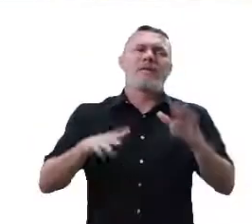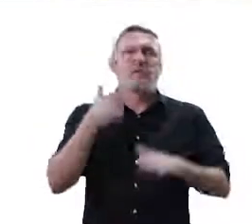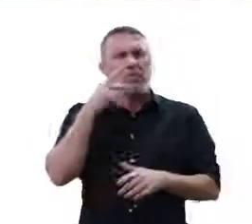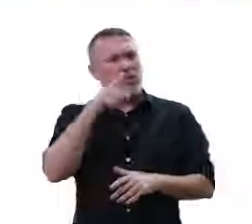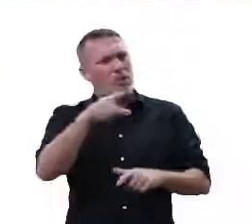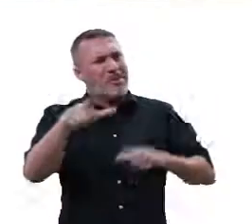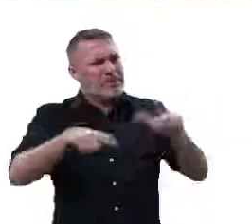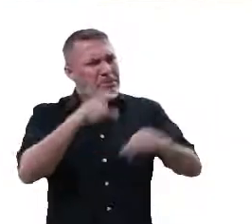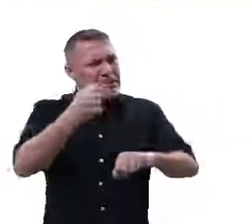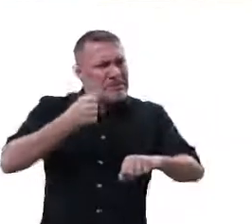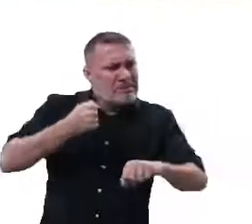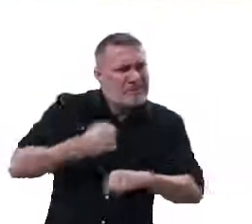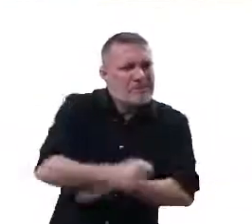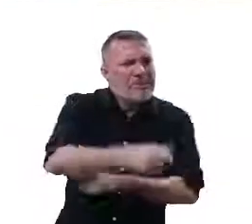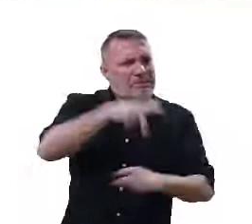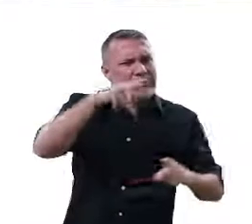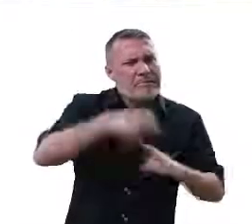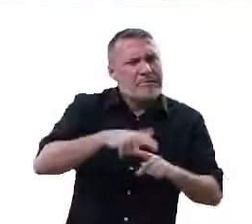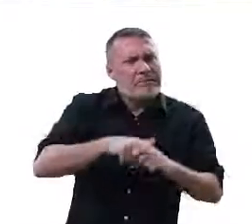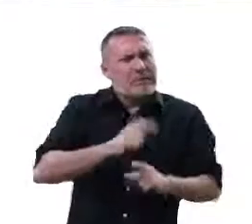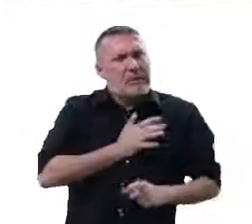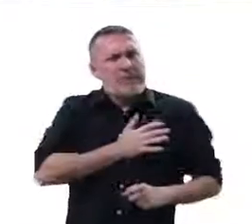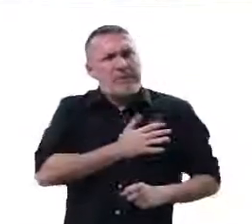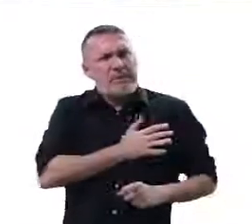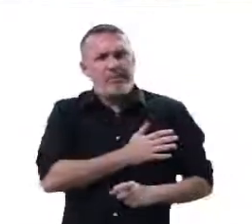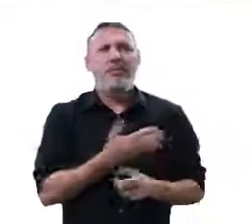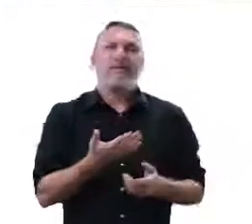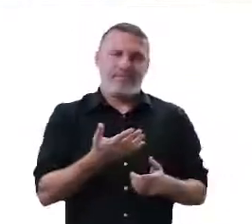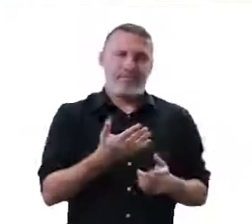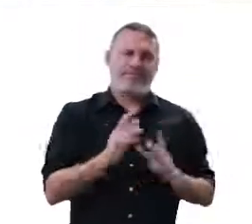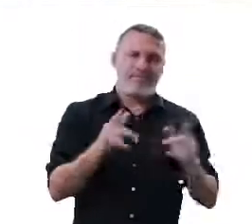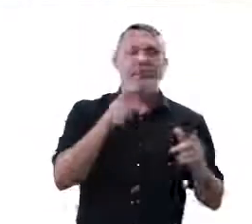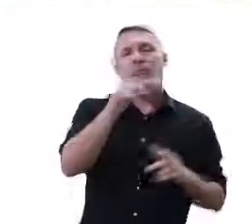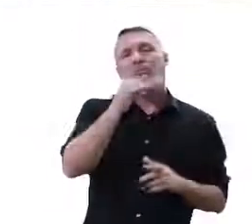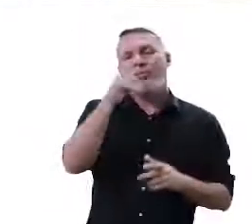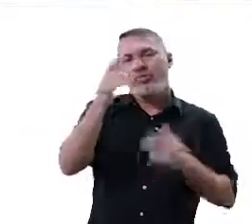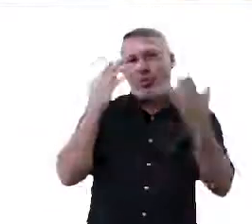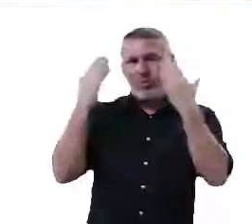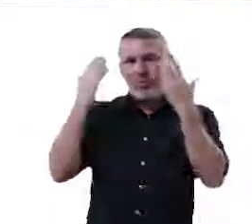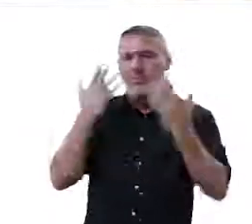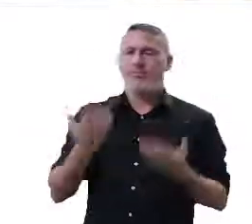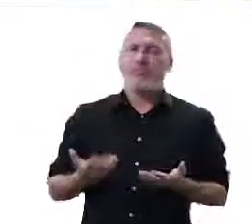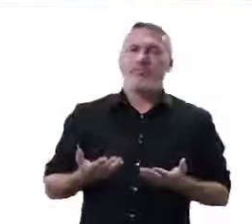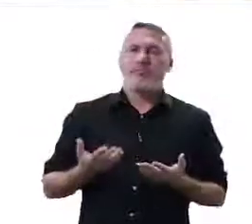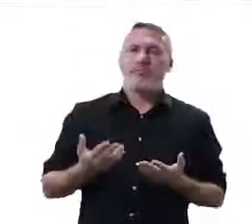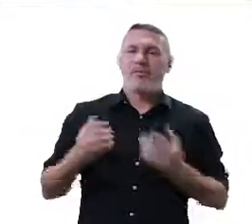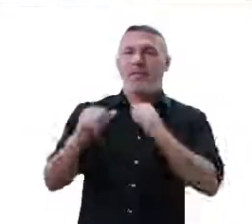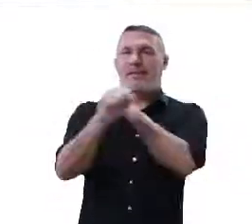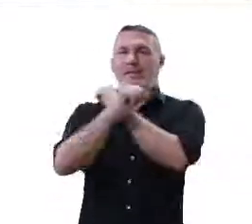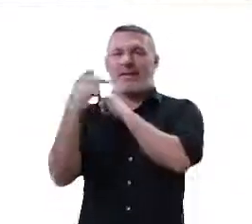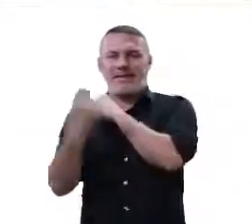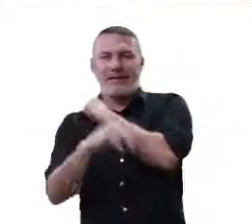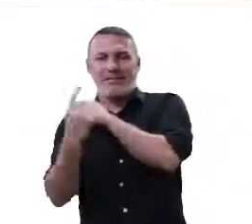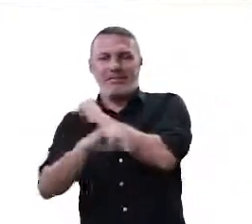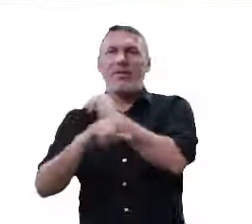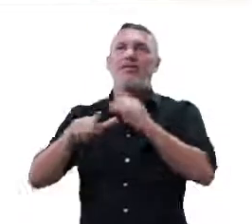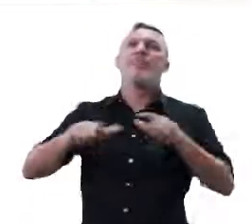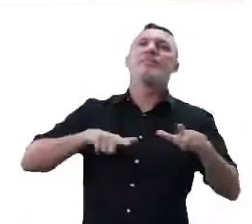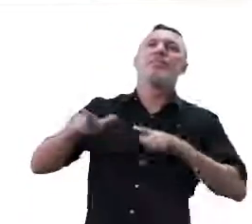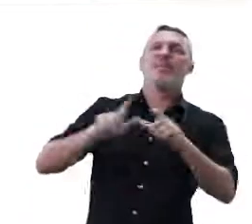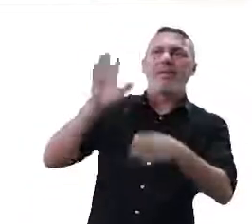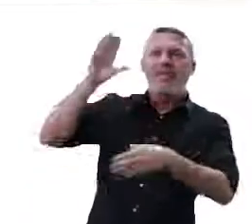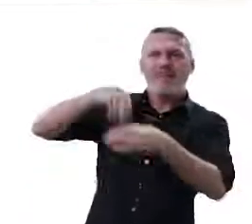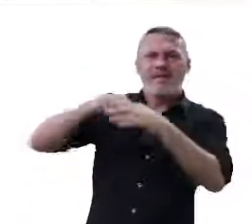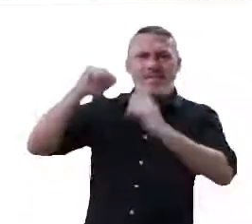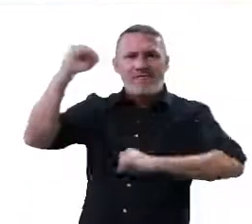né? Então, imagina vocês, por exemplo, uma situação de um escravo trabalhando na indústria. Não tem a menor lógica,